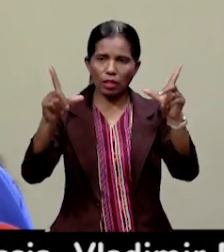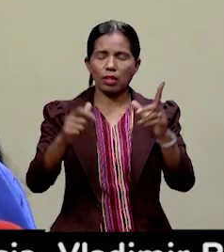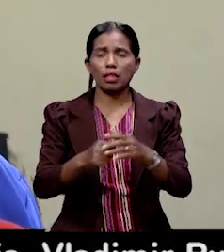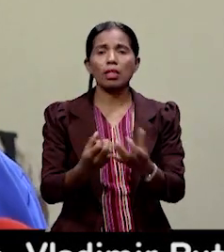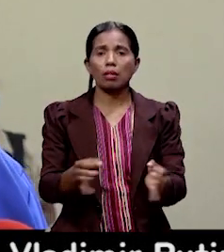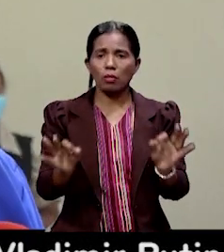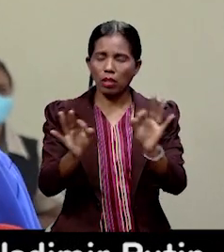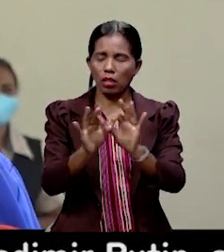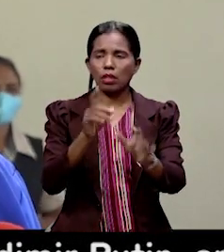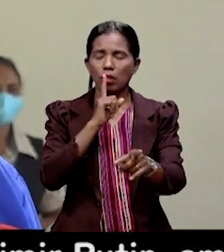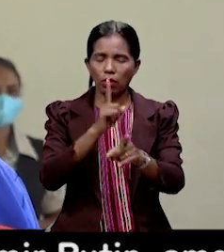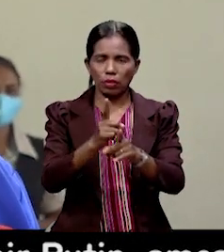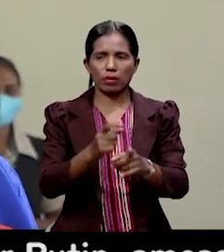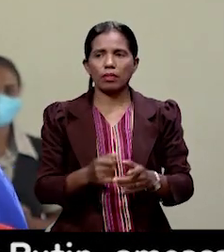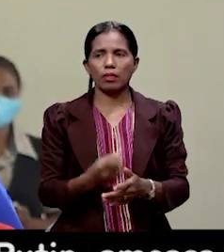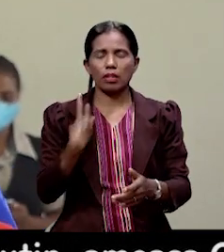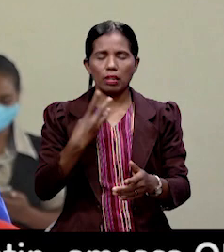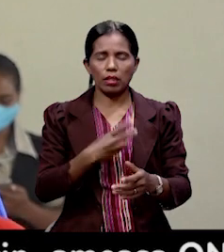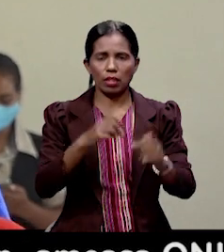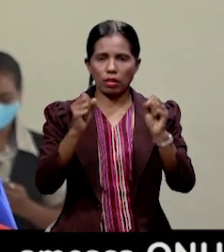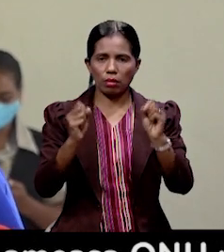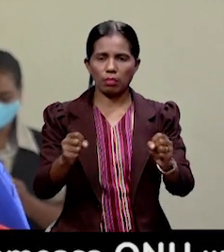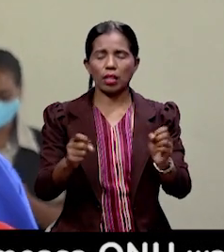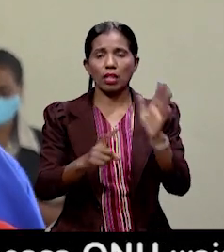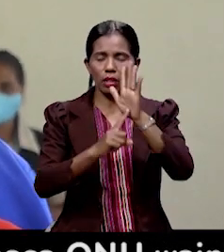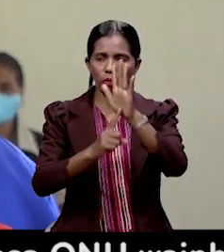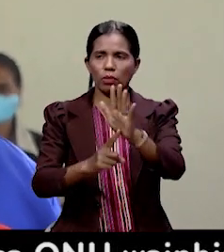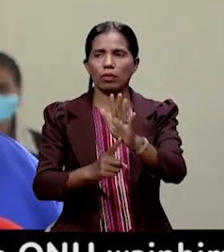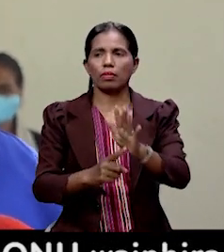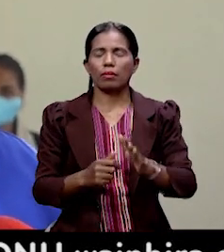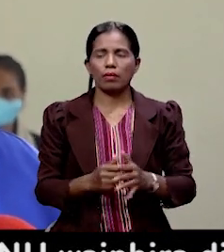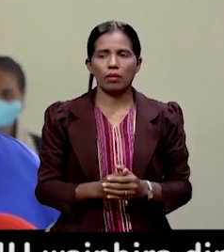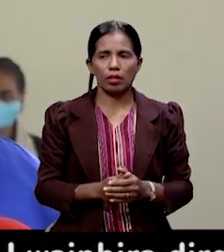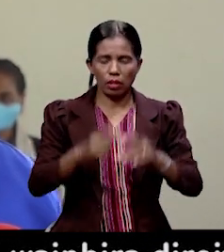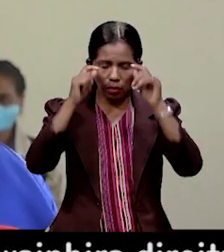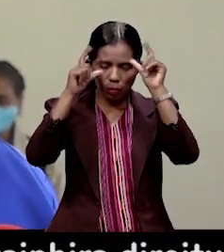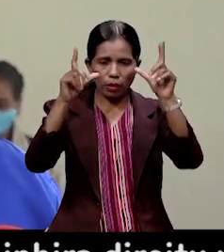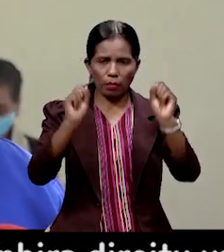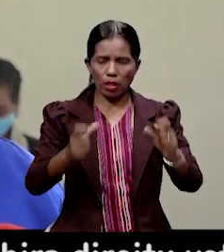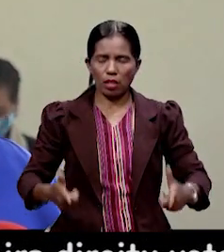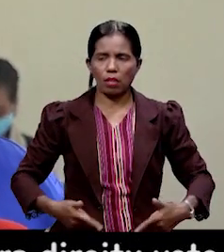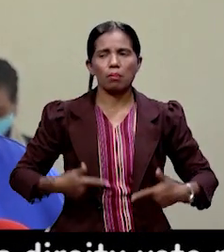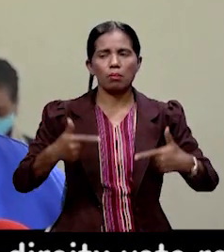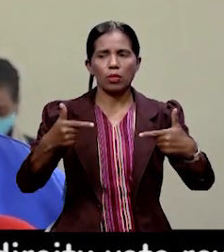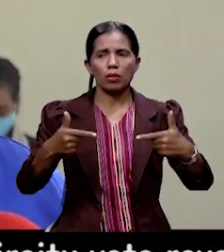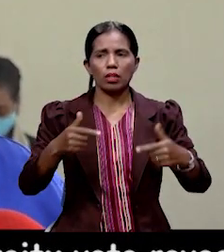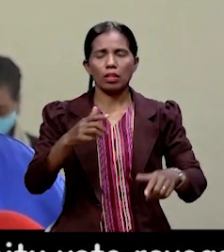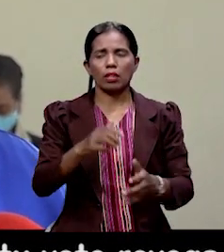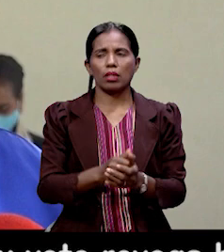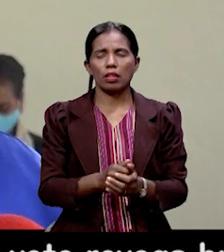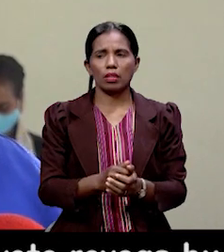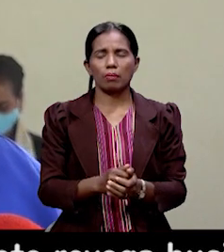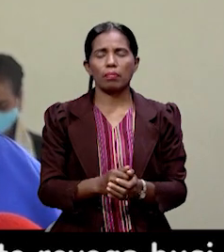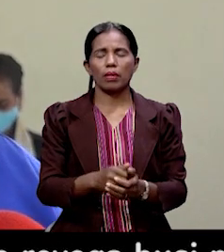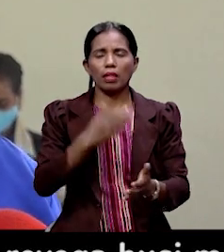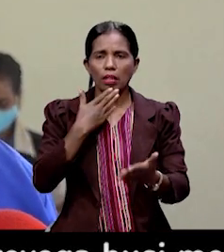importante, até delicado, complexo, bastante, para Timor, Bele Mores, ativo e